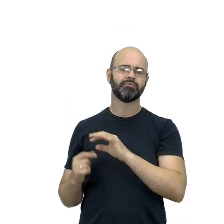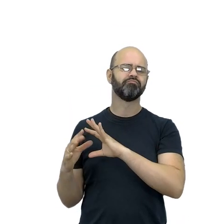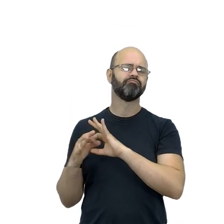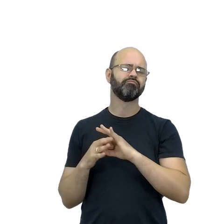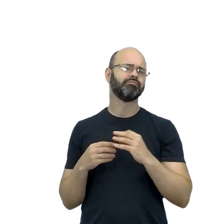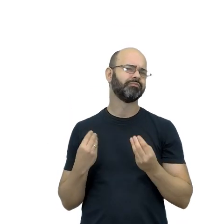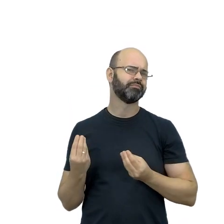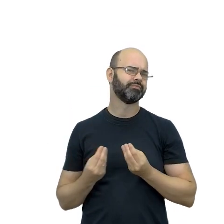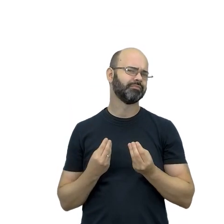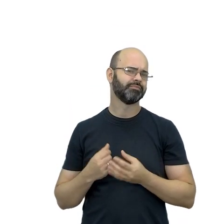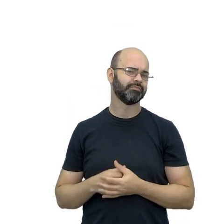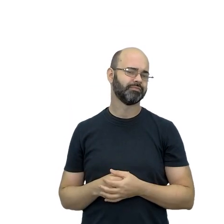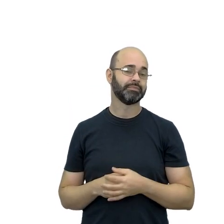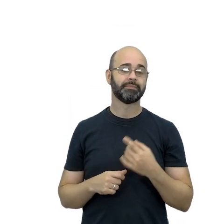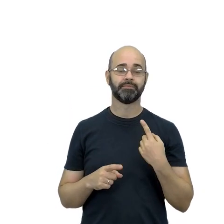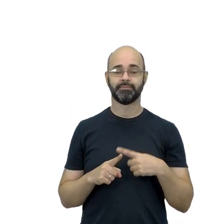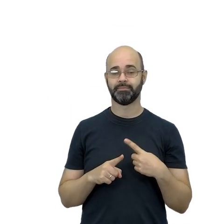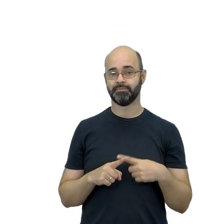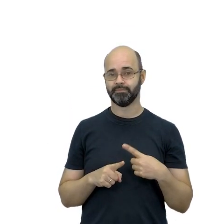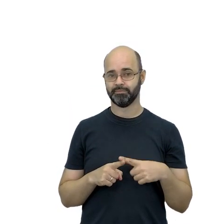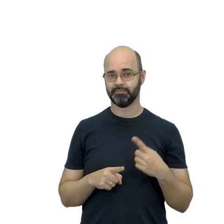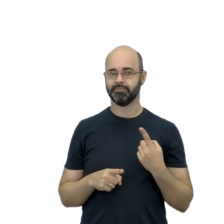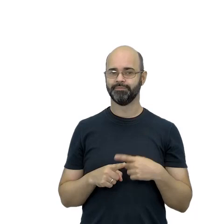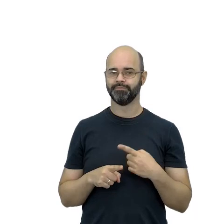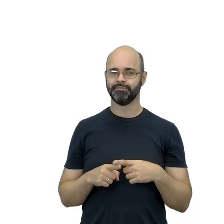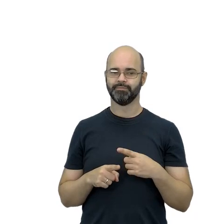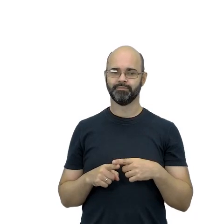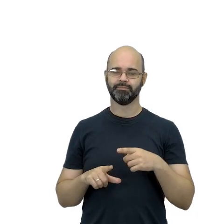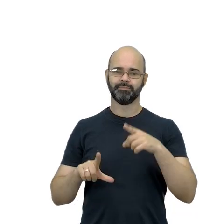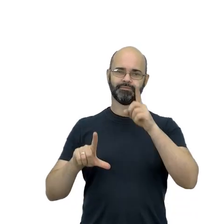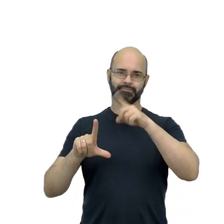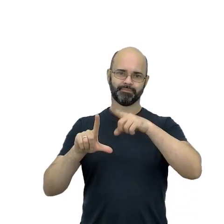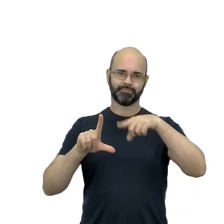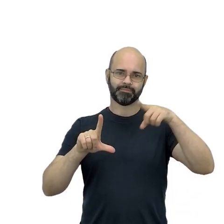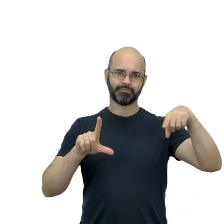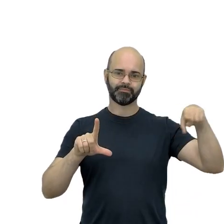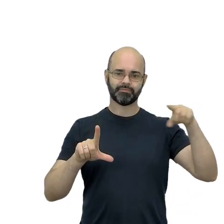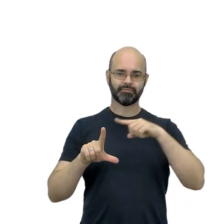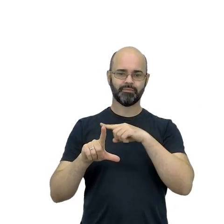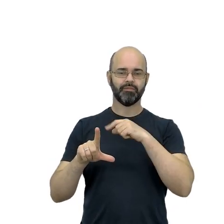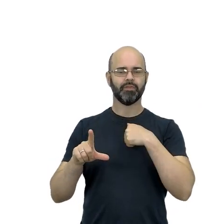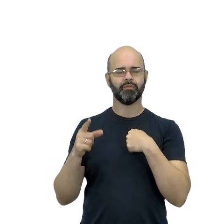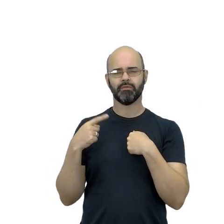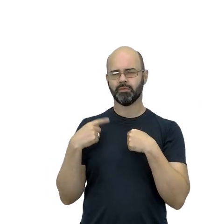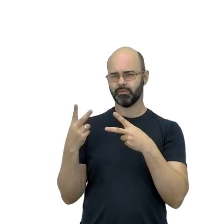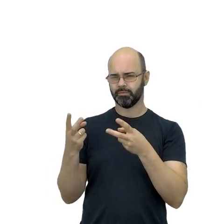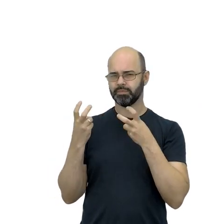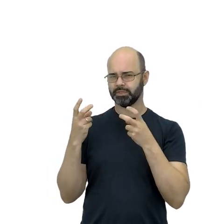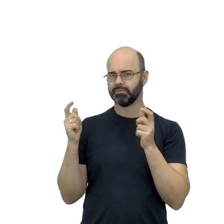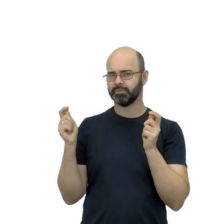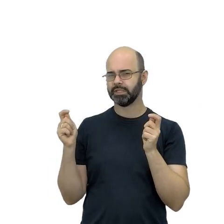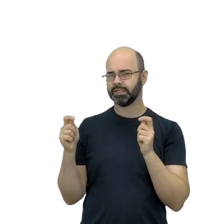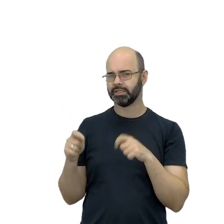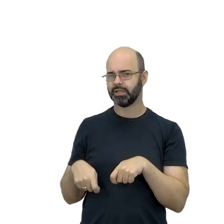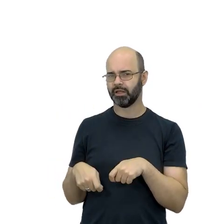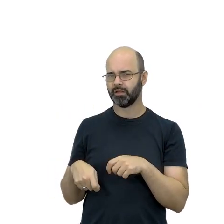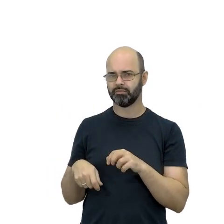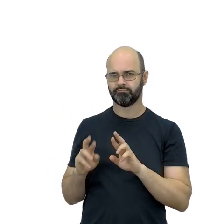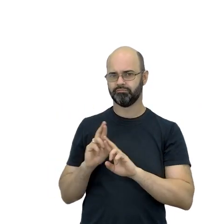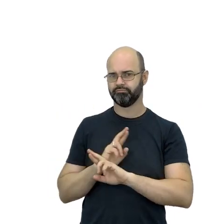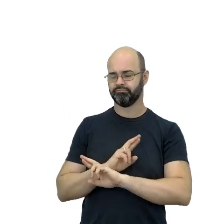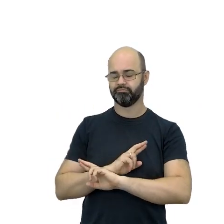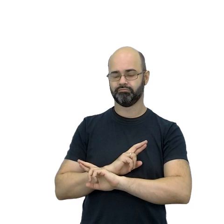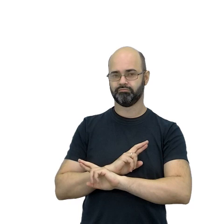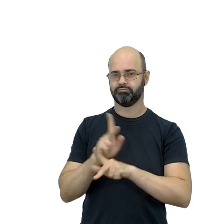contexto, né? Por quê? Porque pelo gráfico aqui eu consigo perceber, né, que há uma diferença